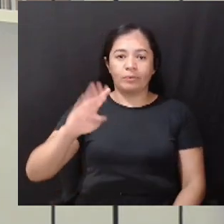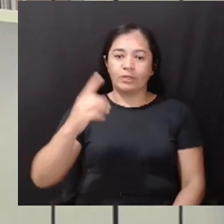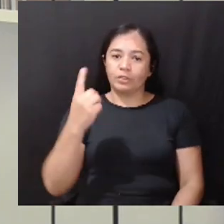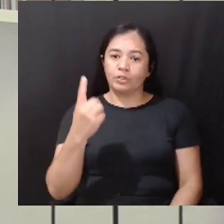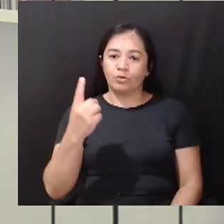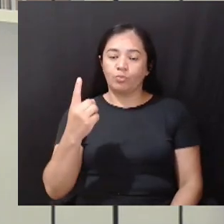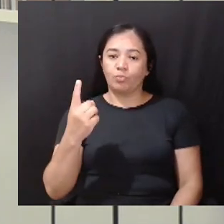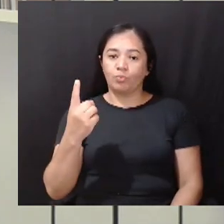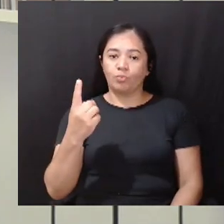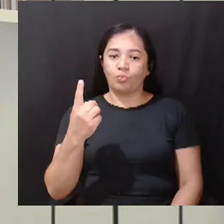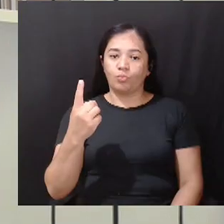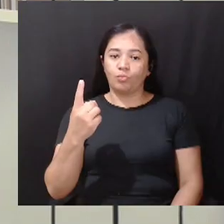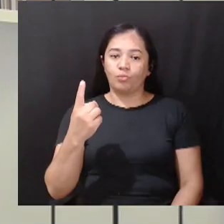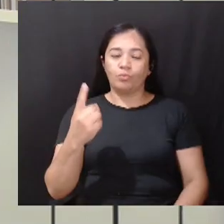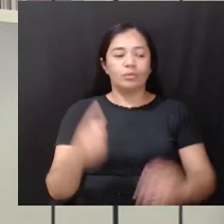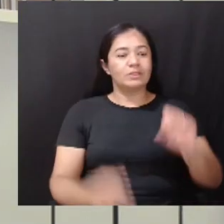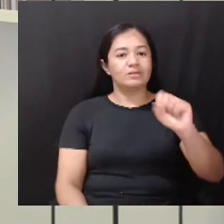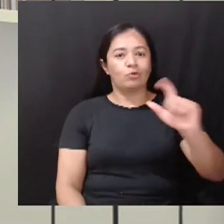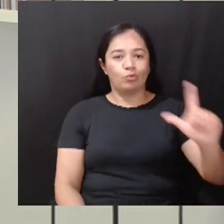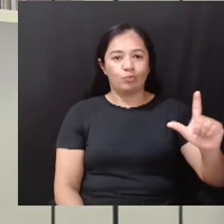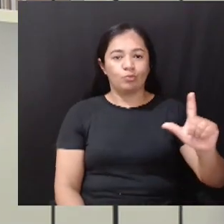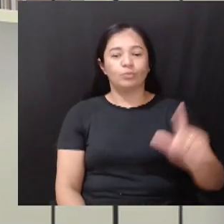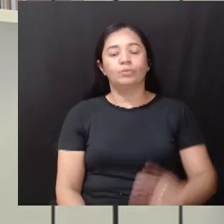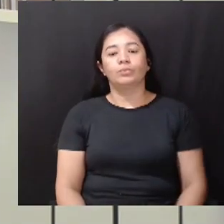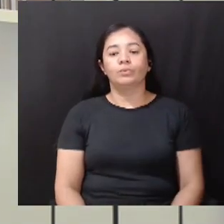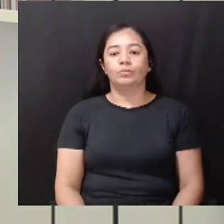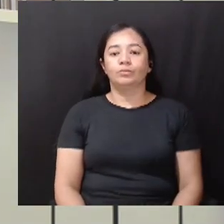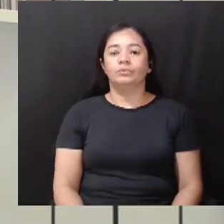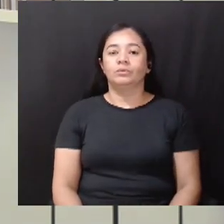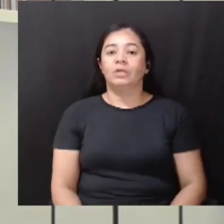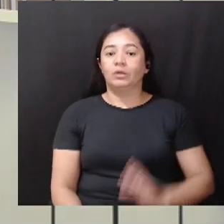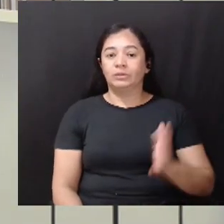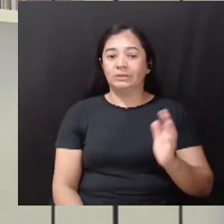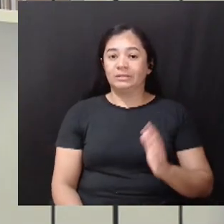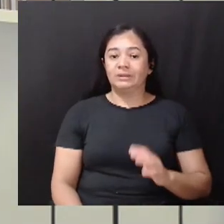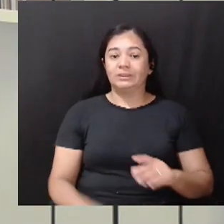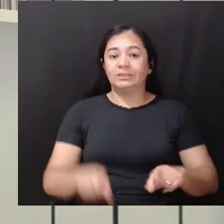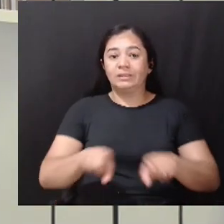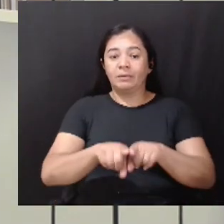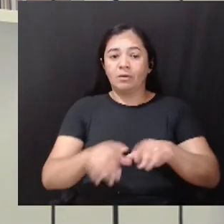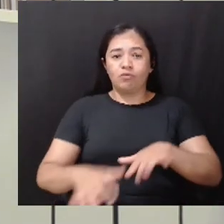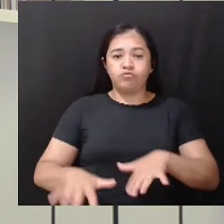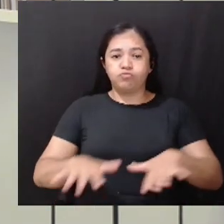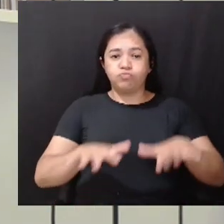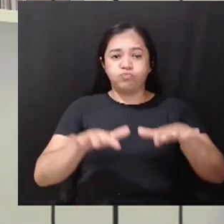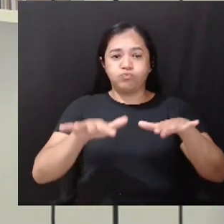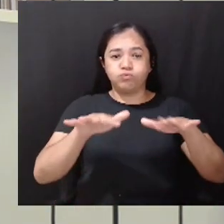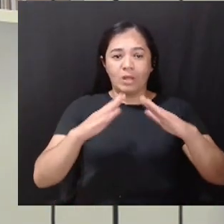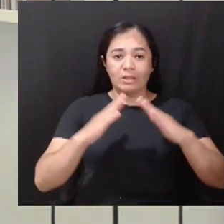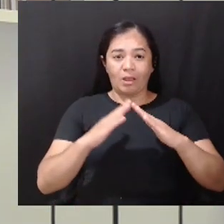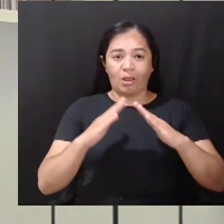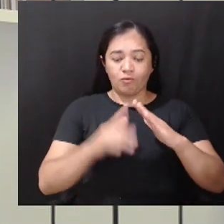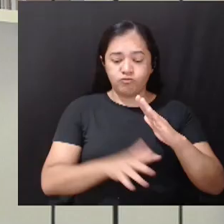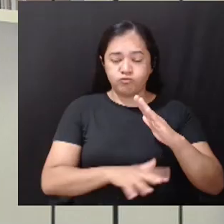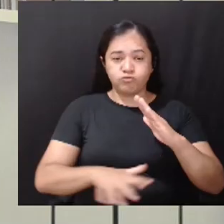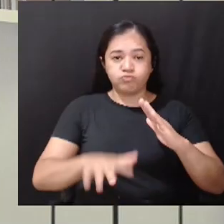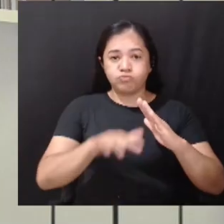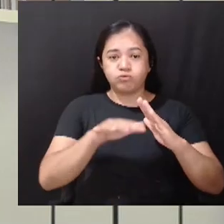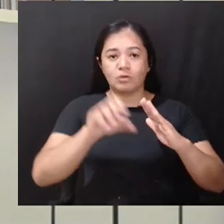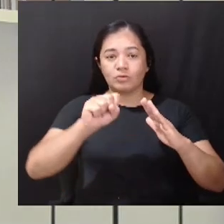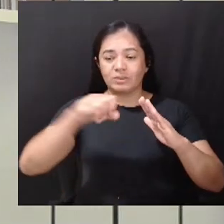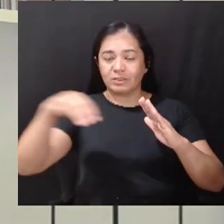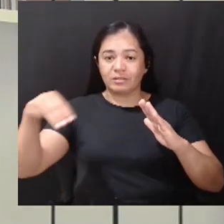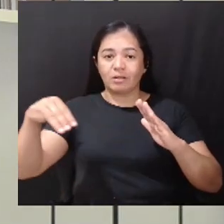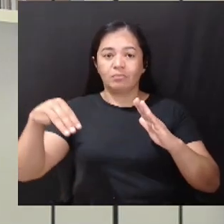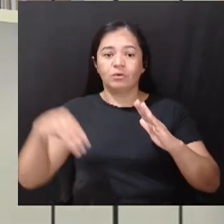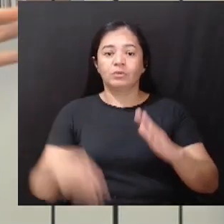Residencial São Luís, no distrito do Campo Grande, e 1 alagamento em imóvel no Jardim Santa Mônica, na região norte de